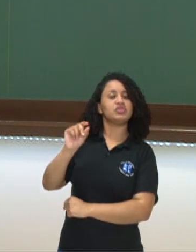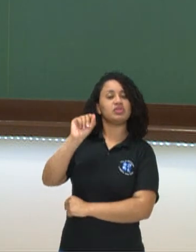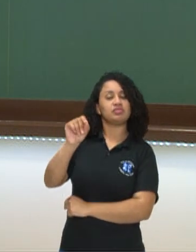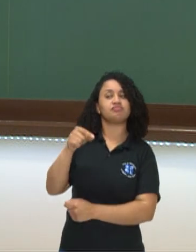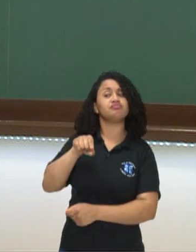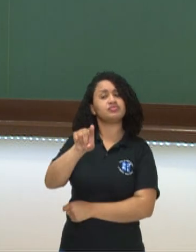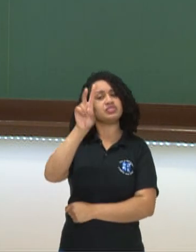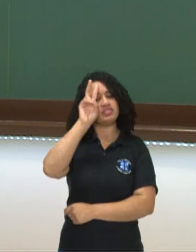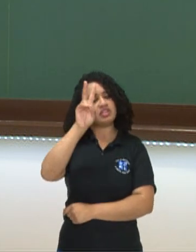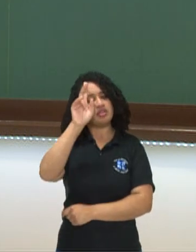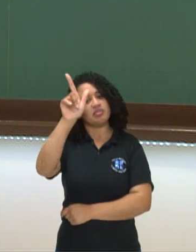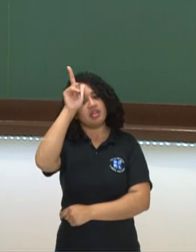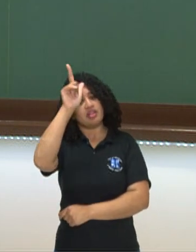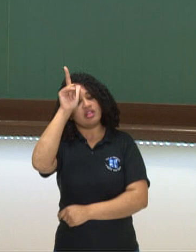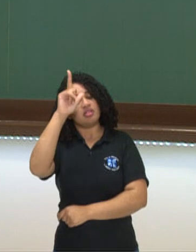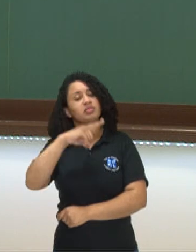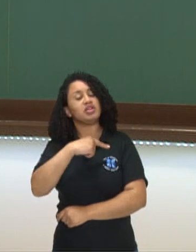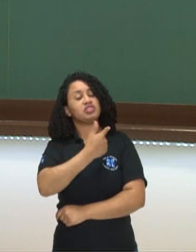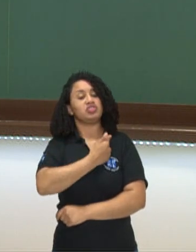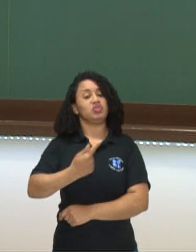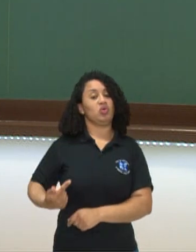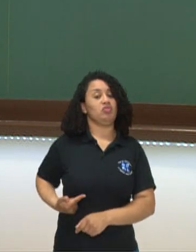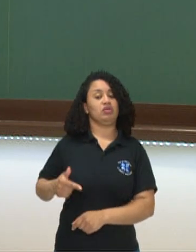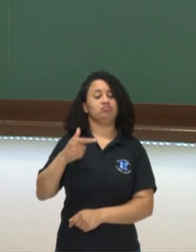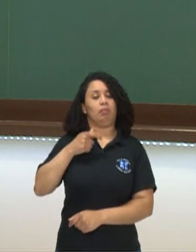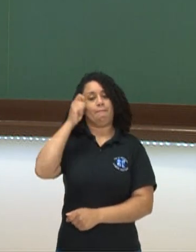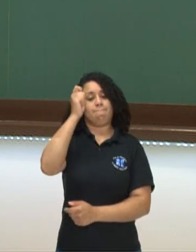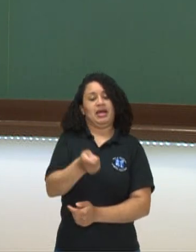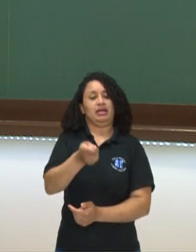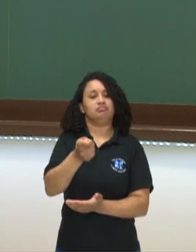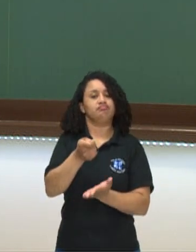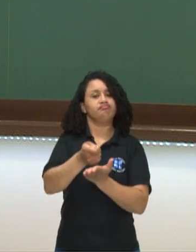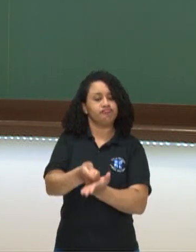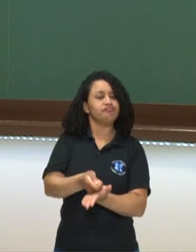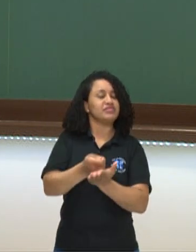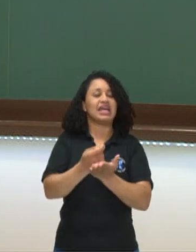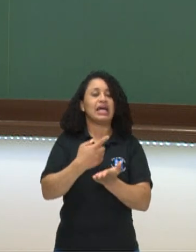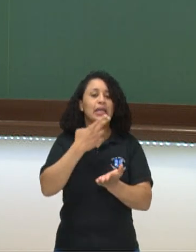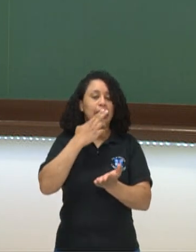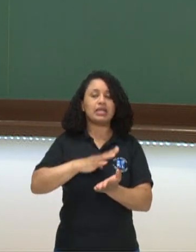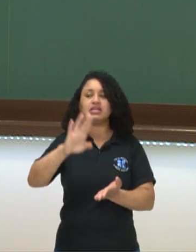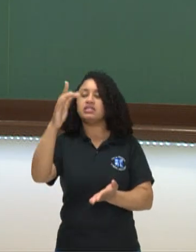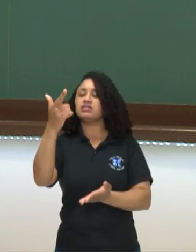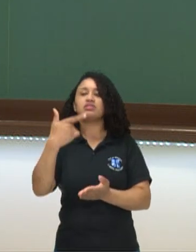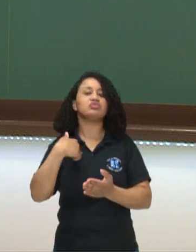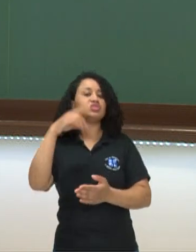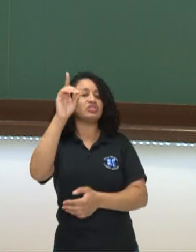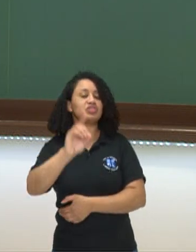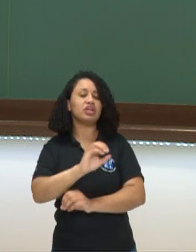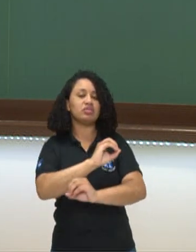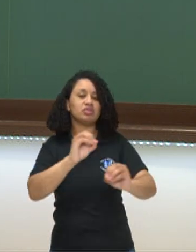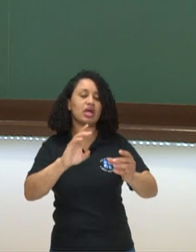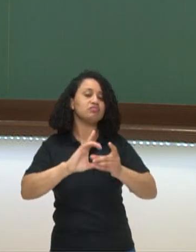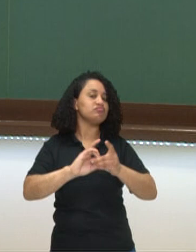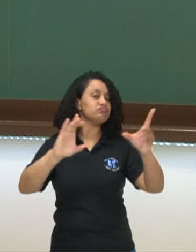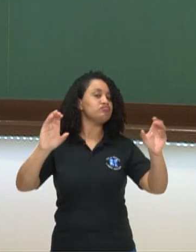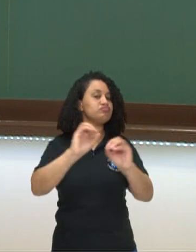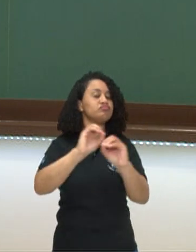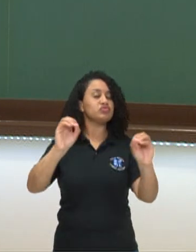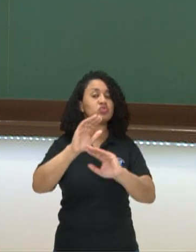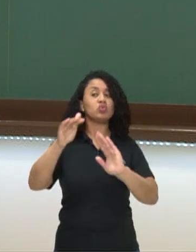a Alemanha aí tinha, primeiro, um governo totalitário, nazista, sem direitos, sem democracia, contra tudo que fosse